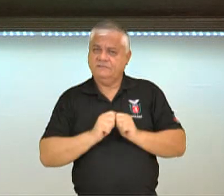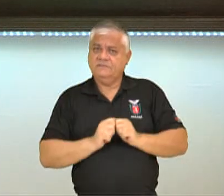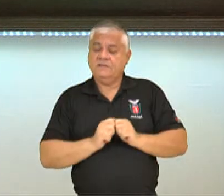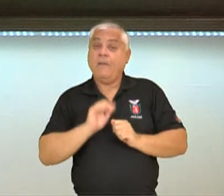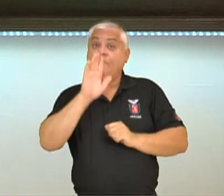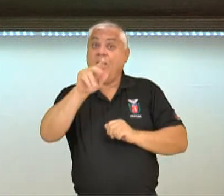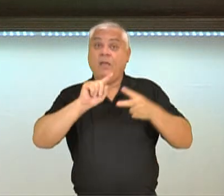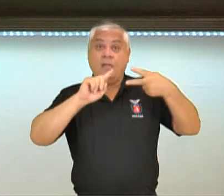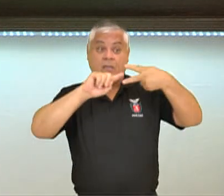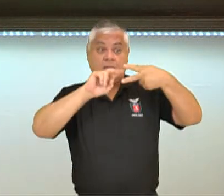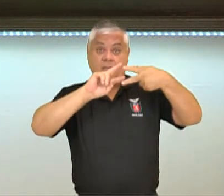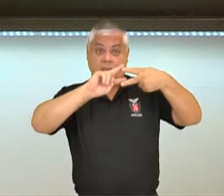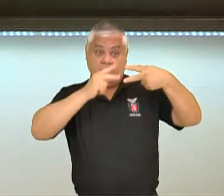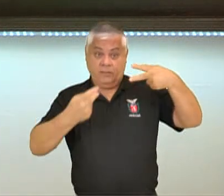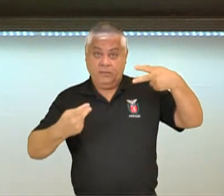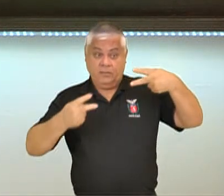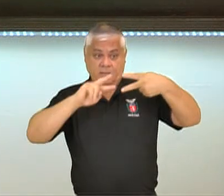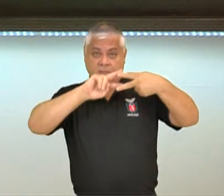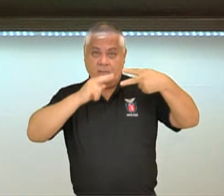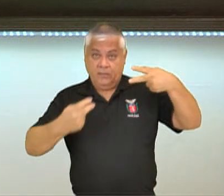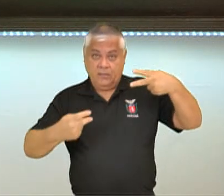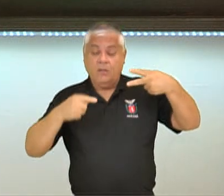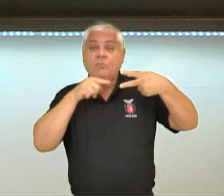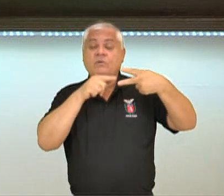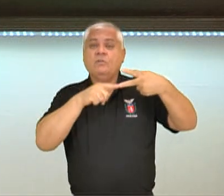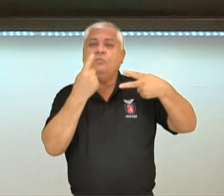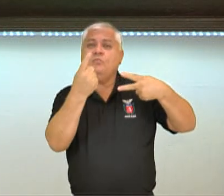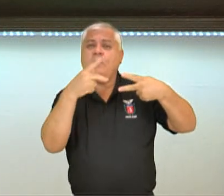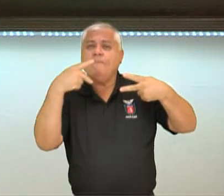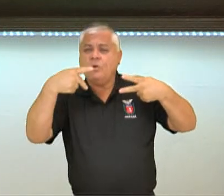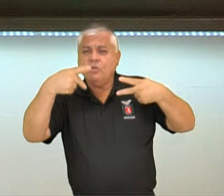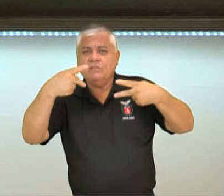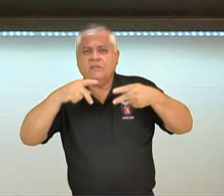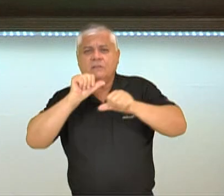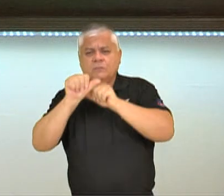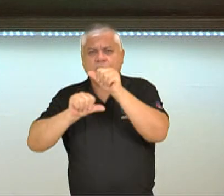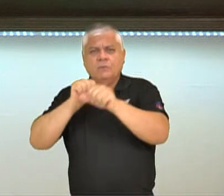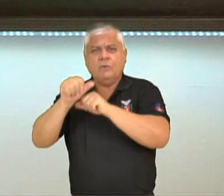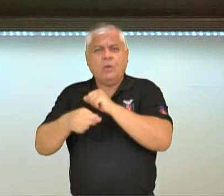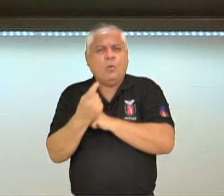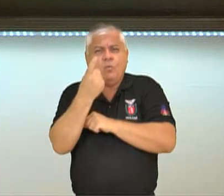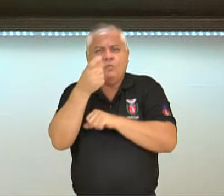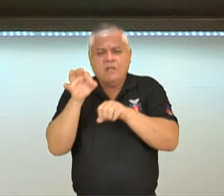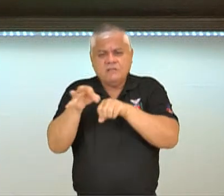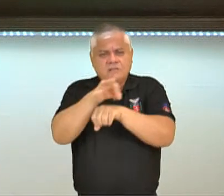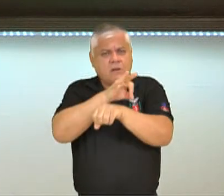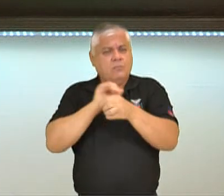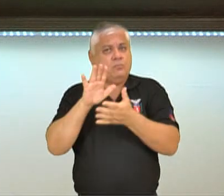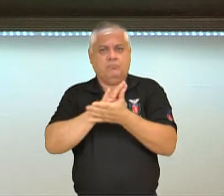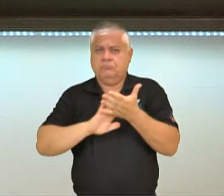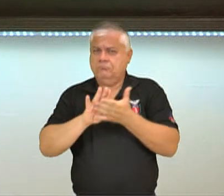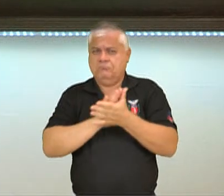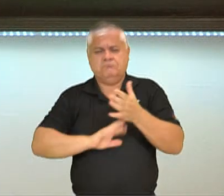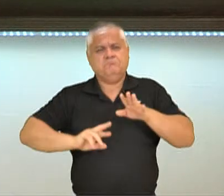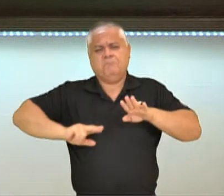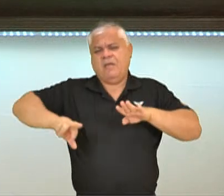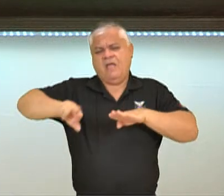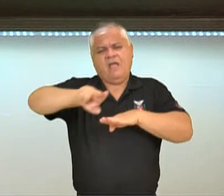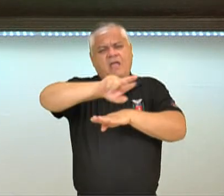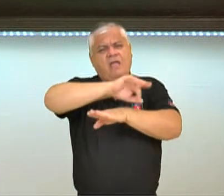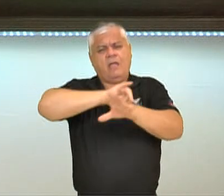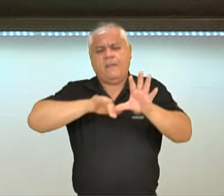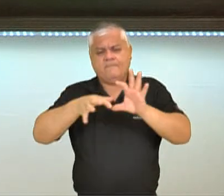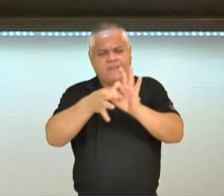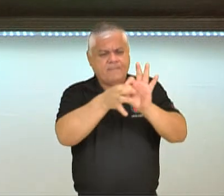não necessariamente uma proteína que foi formada vai atuar em uma única célula. Então, ela pode atuar em células diferentes,